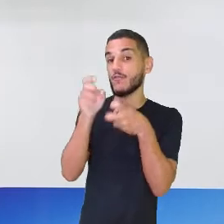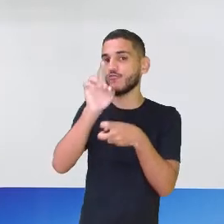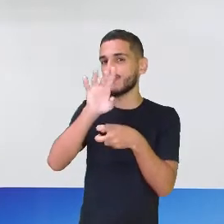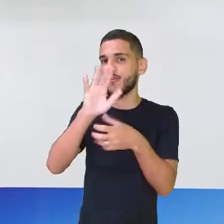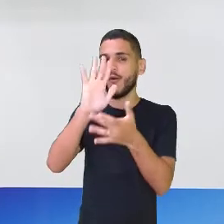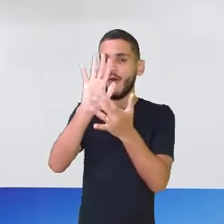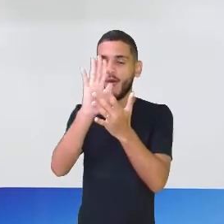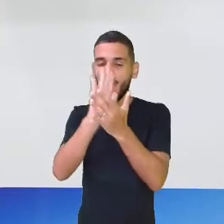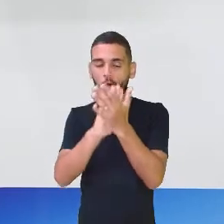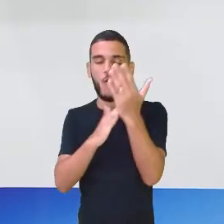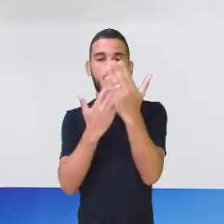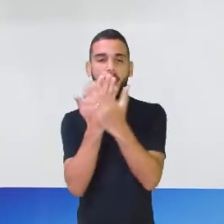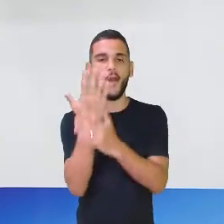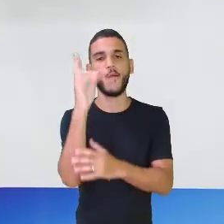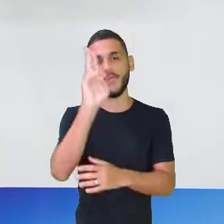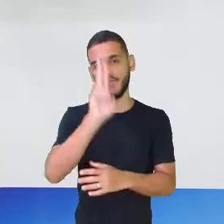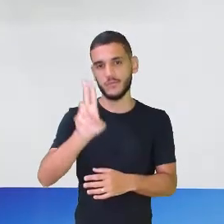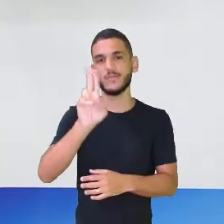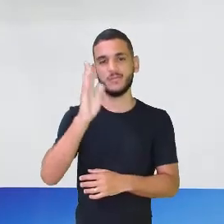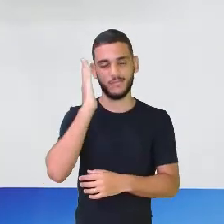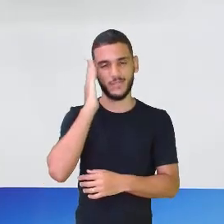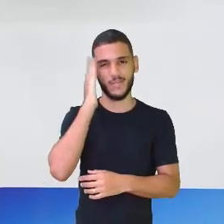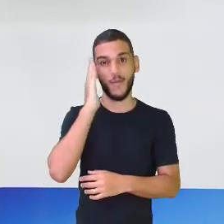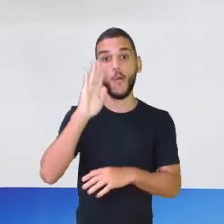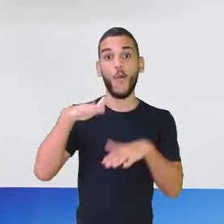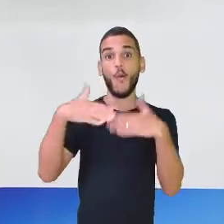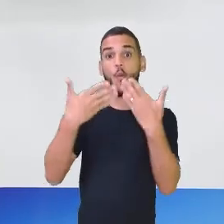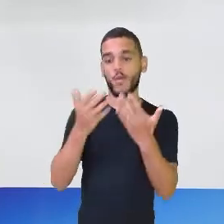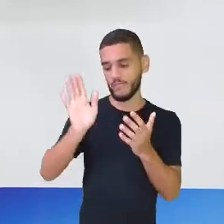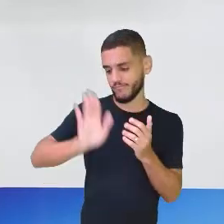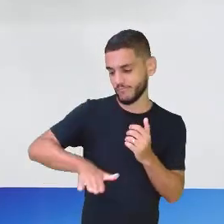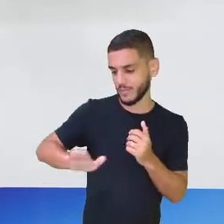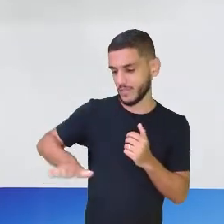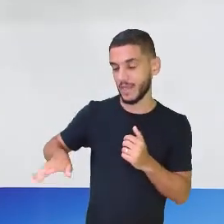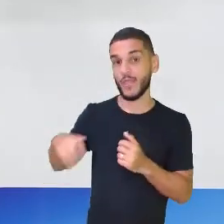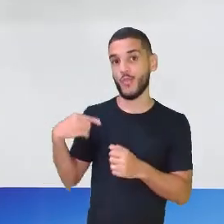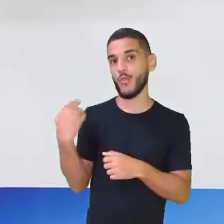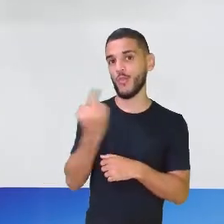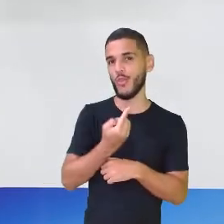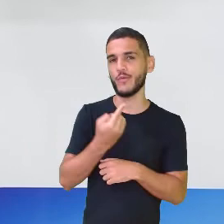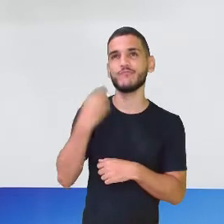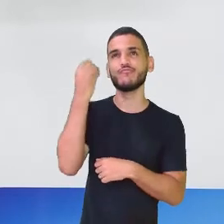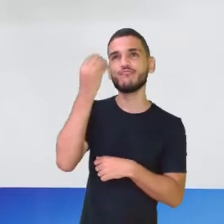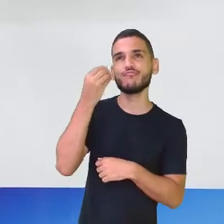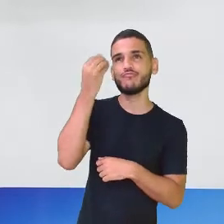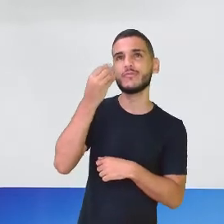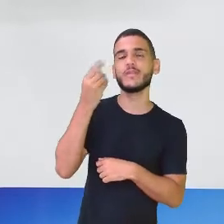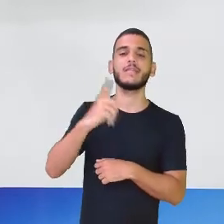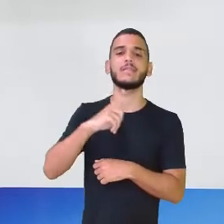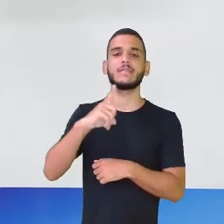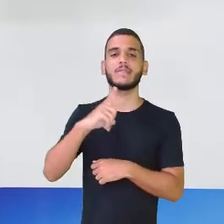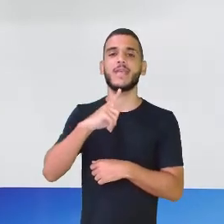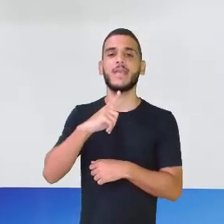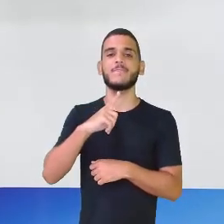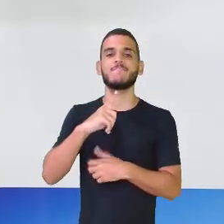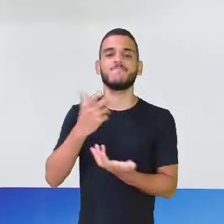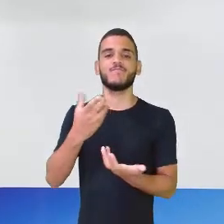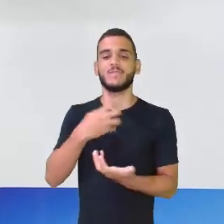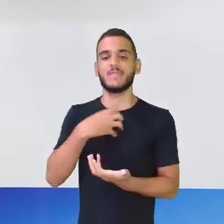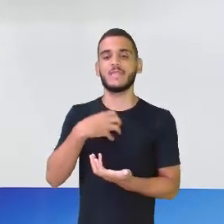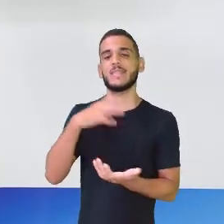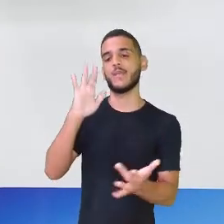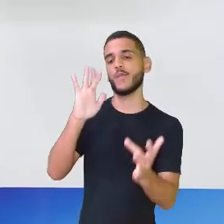nós somos condicionados a experimentar, a ter sensações através do tato. Ele nos